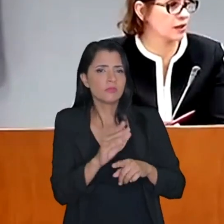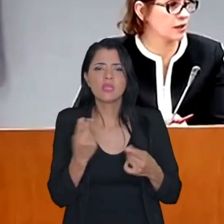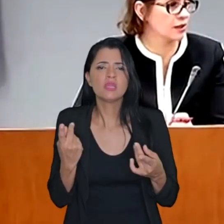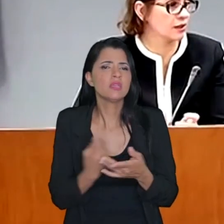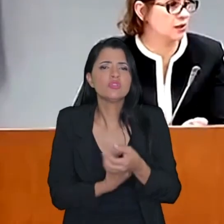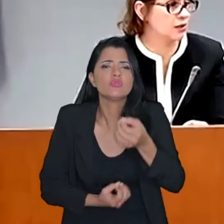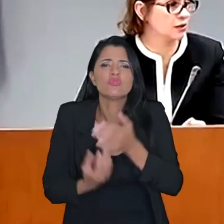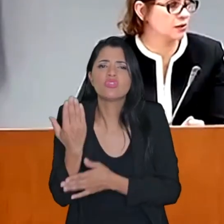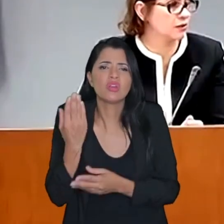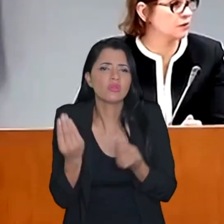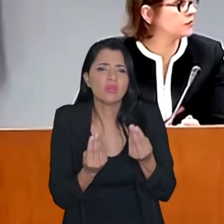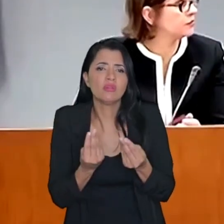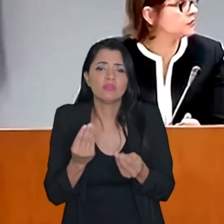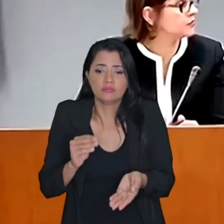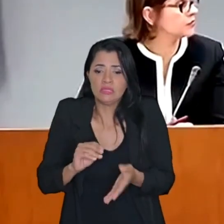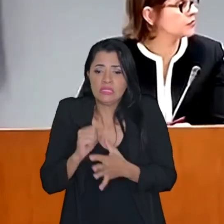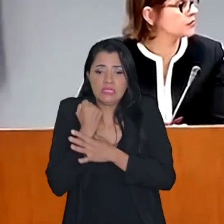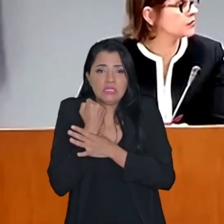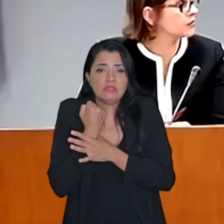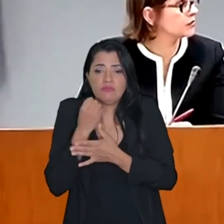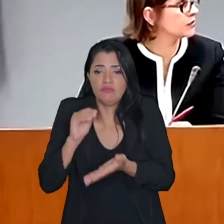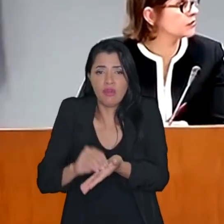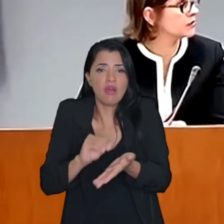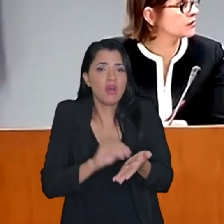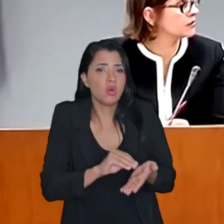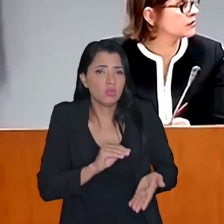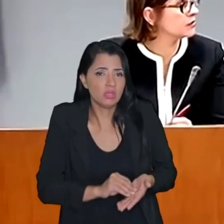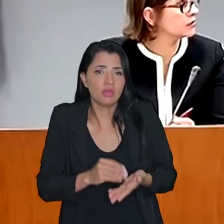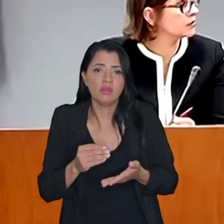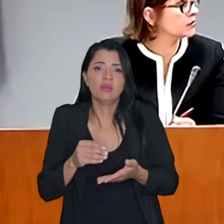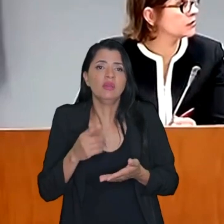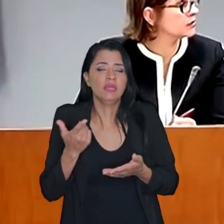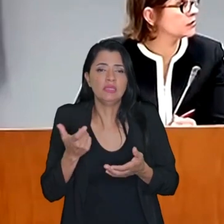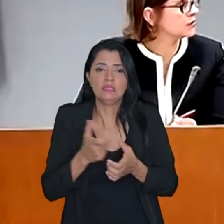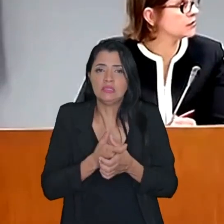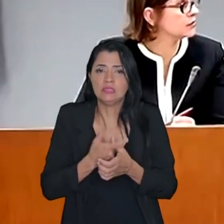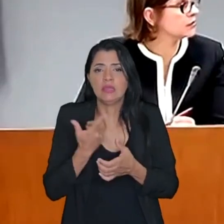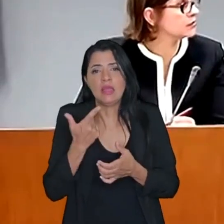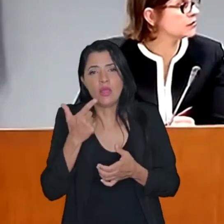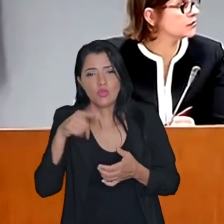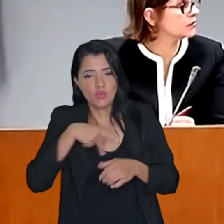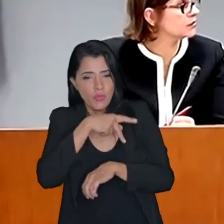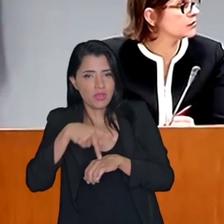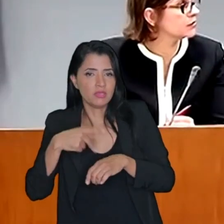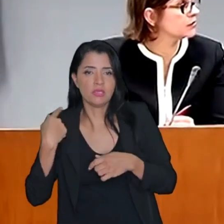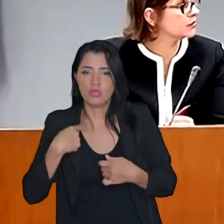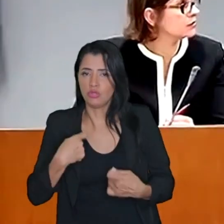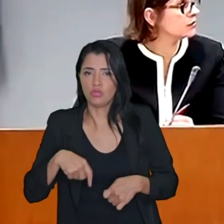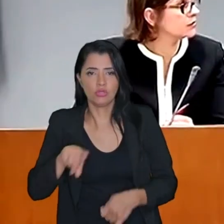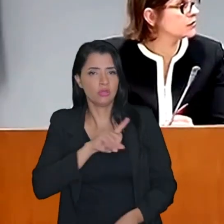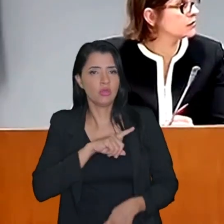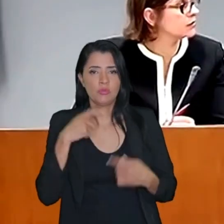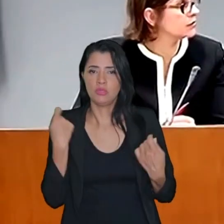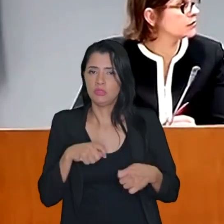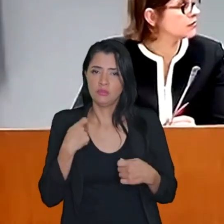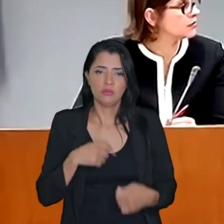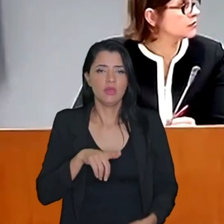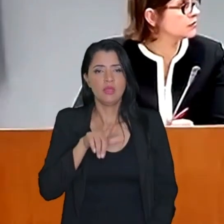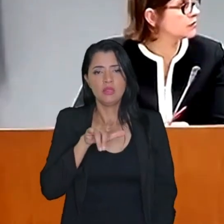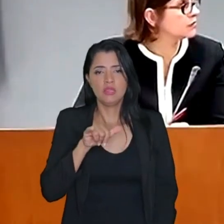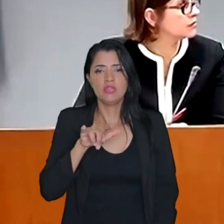gera o quê? Insegurança e litigiosidade. Num país que, se tem uma coisa que a gente não precisa mais, é